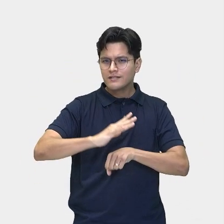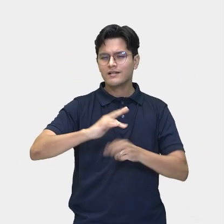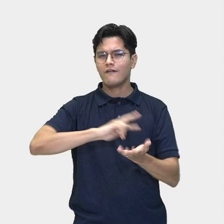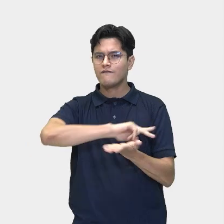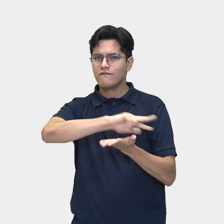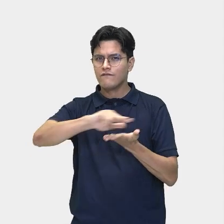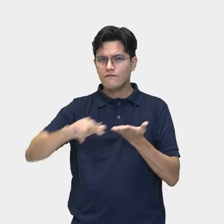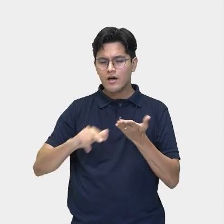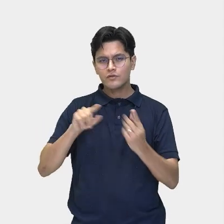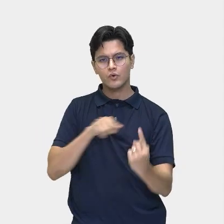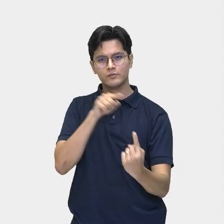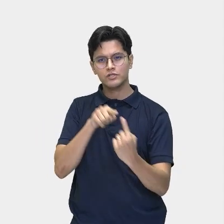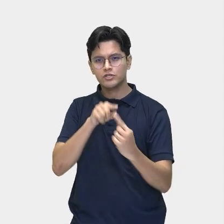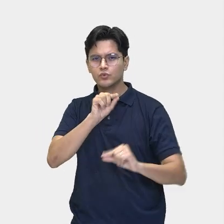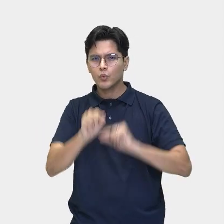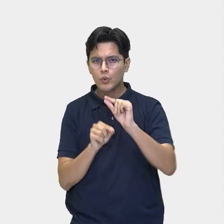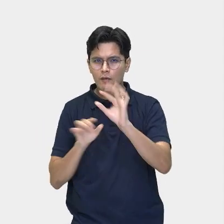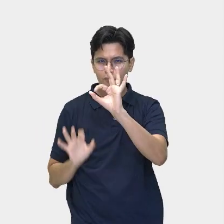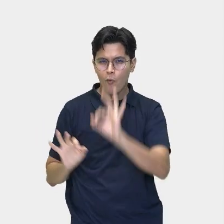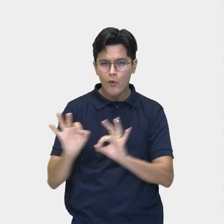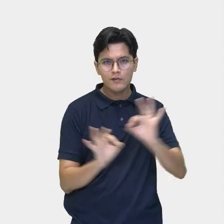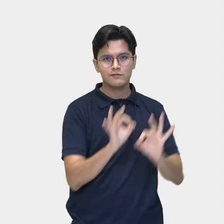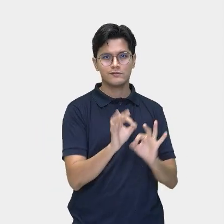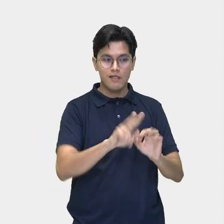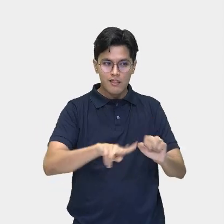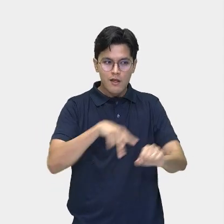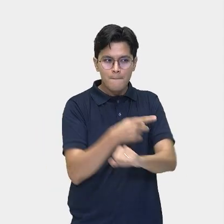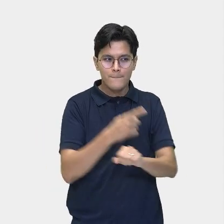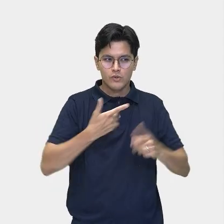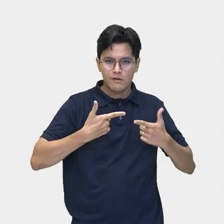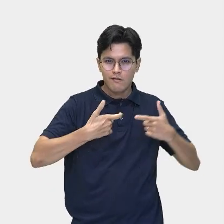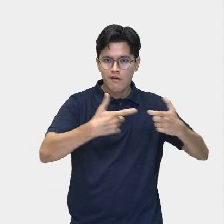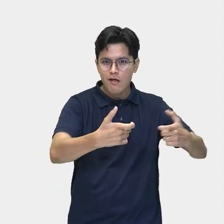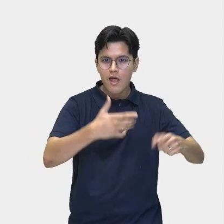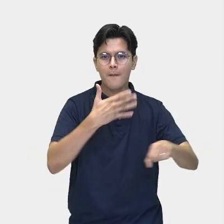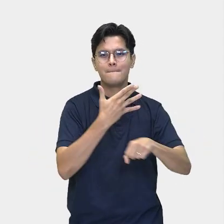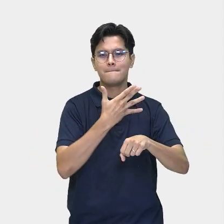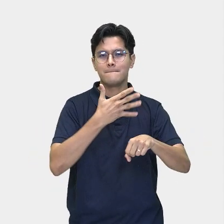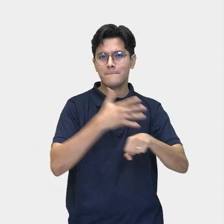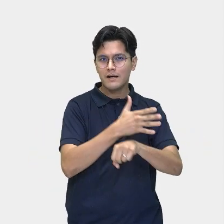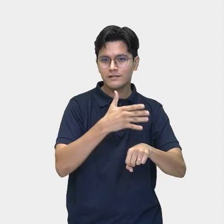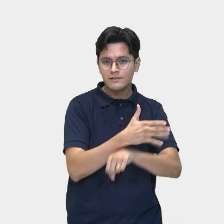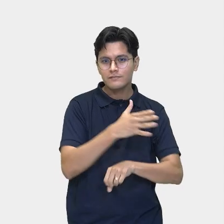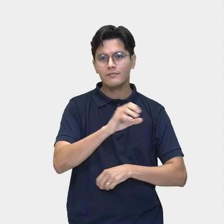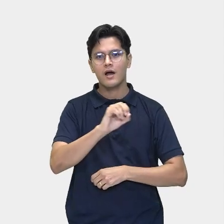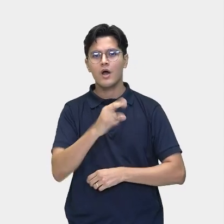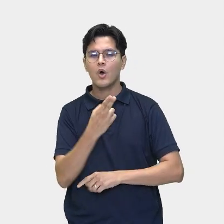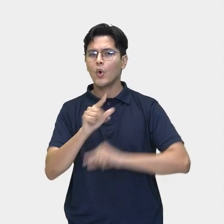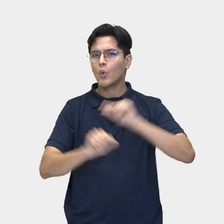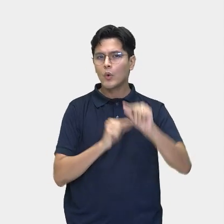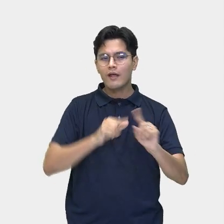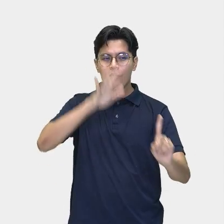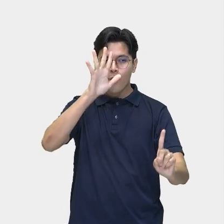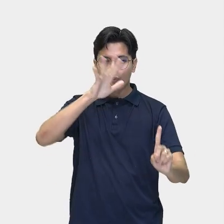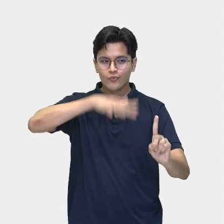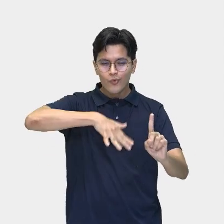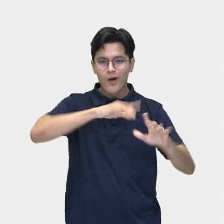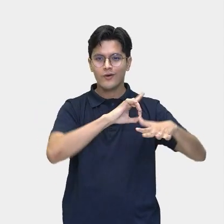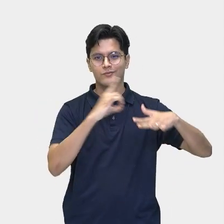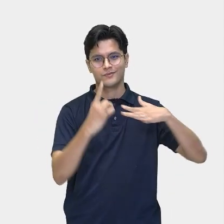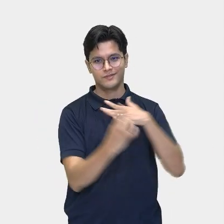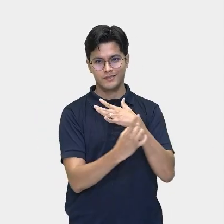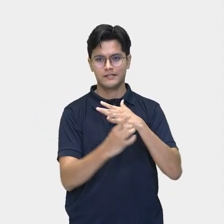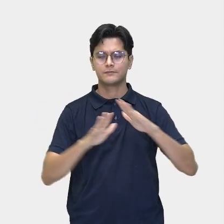guerra. Então, a gente vê aqui que a prática da ginástica ela já remonta ali a muito tempo